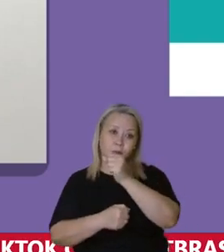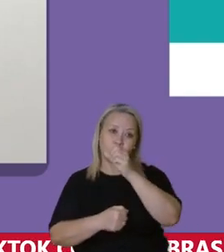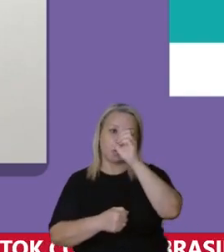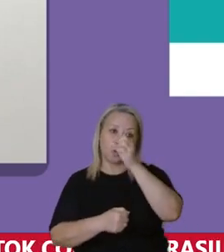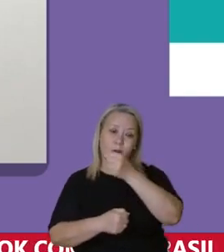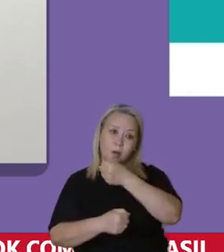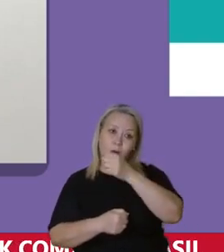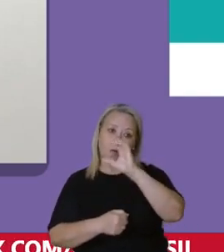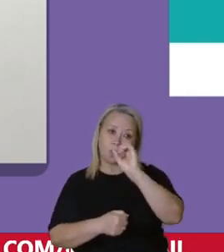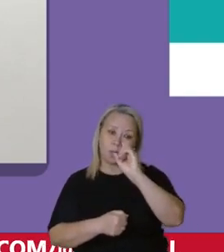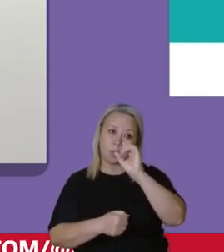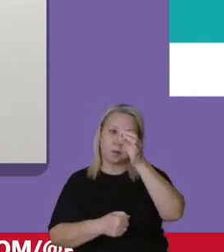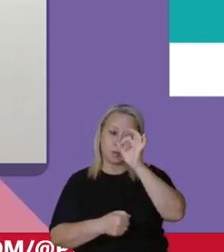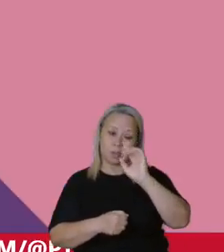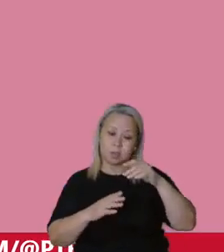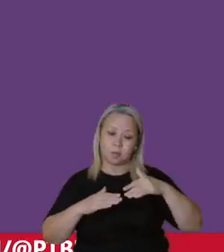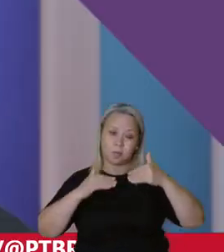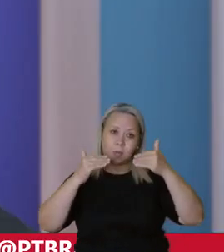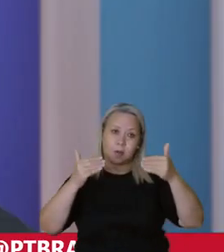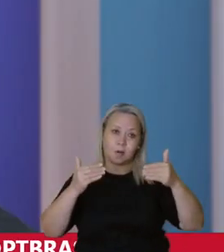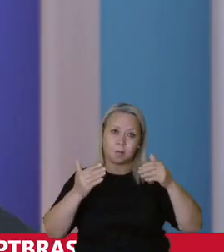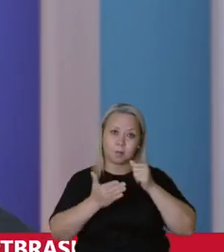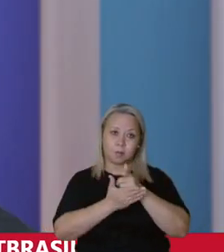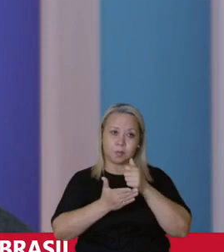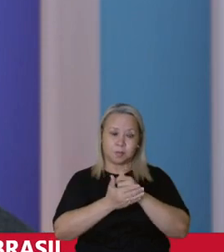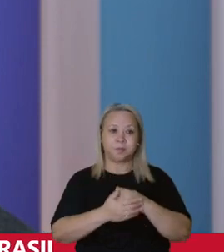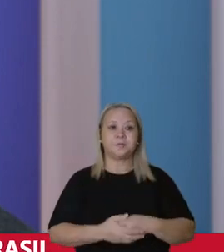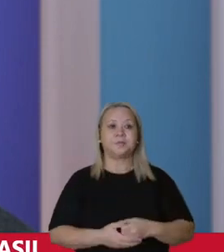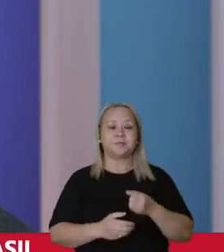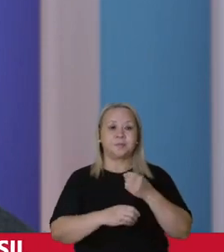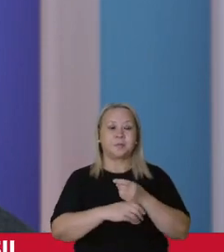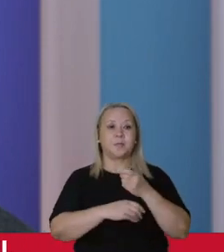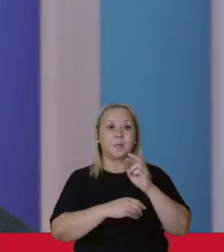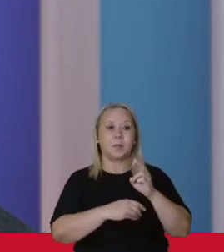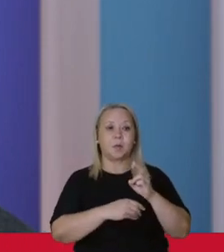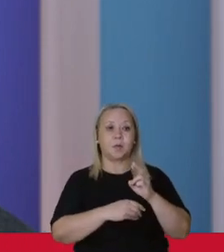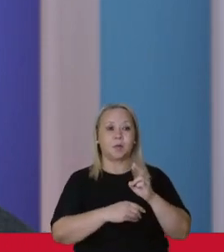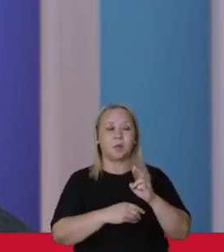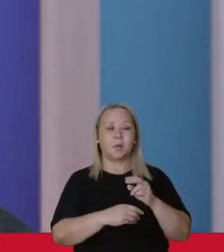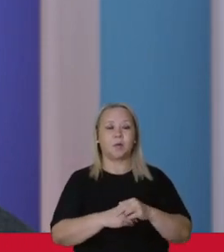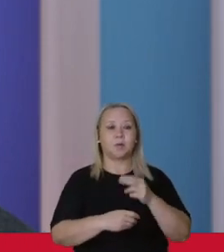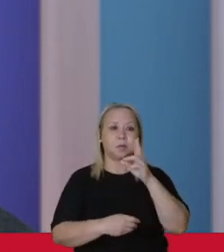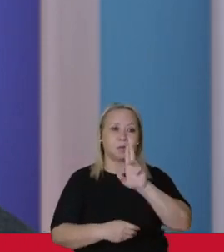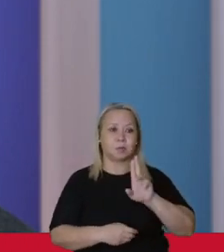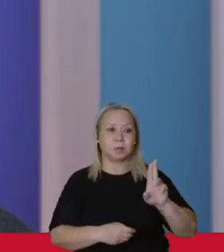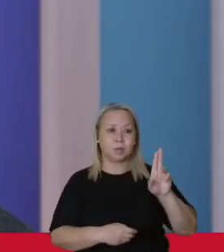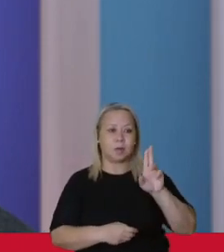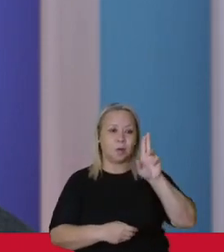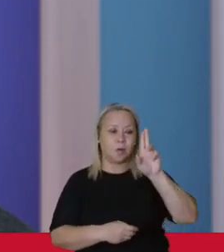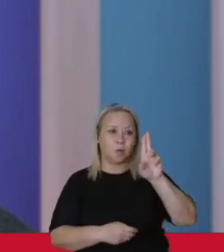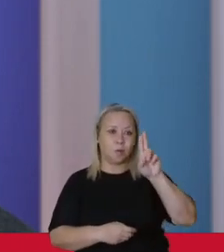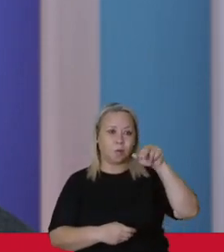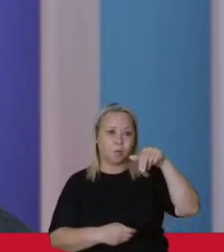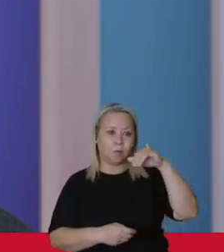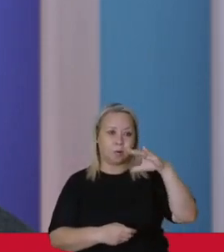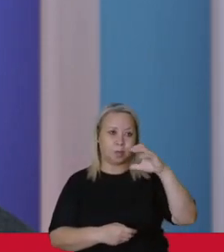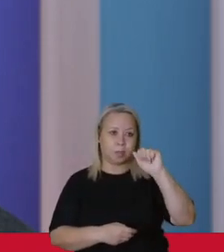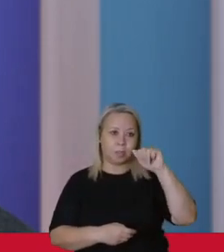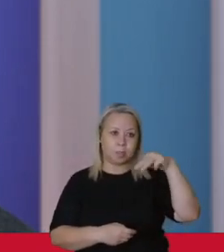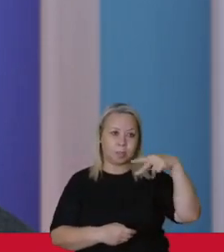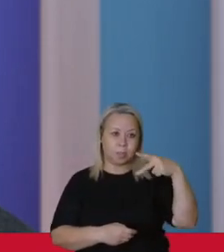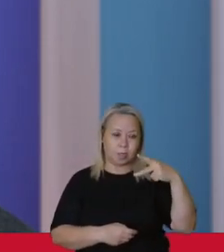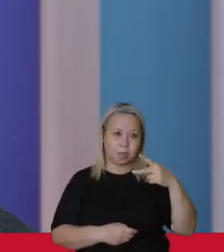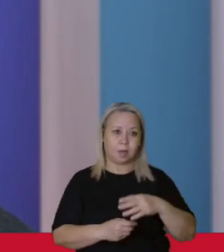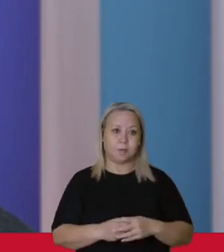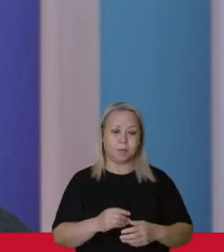80% maiores contribuições. A doutoranda em Economia na Unicamp, pesquisadora e produtora do podcast É